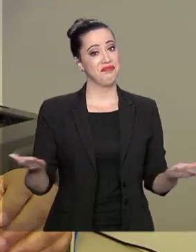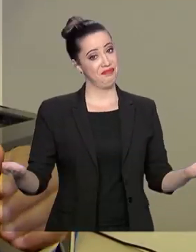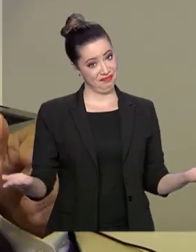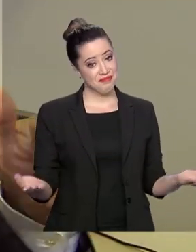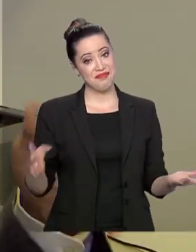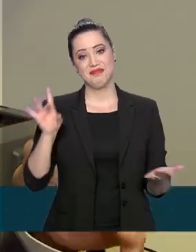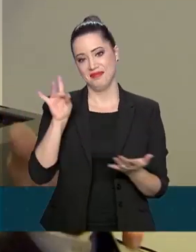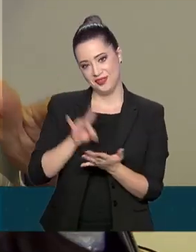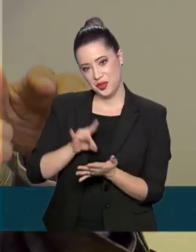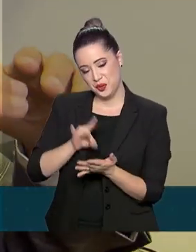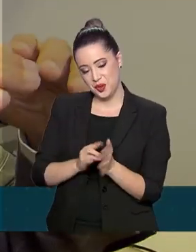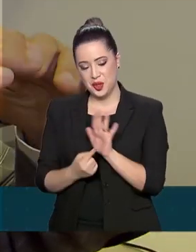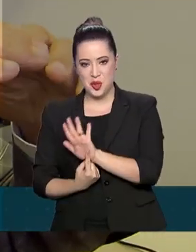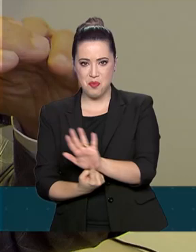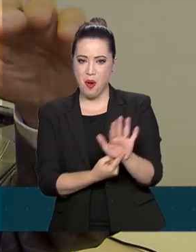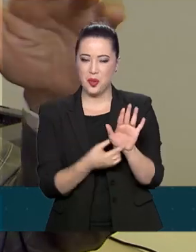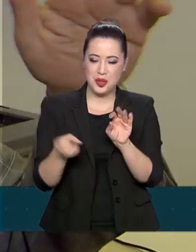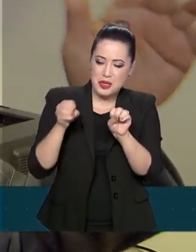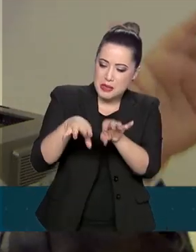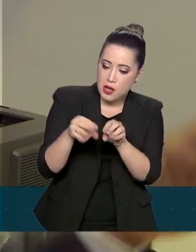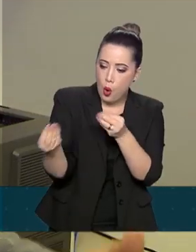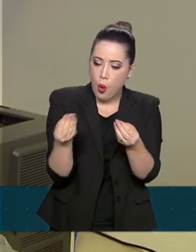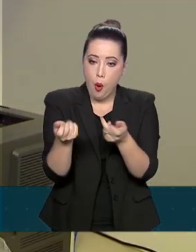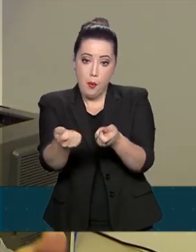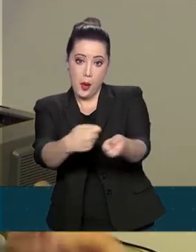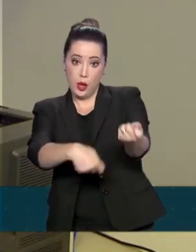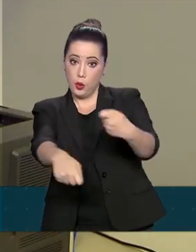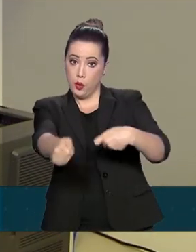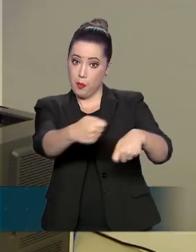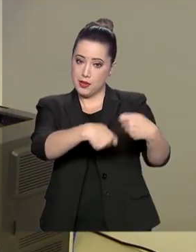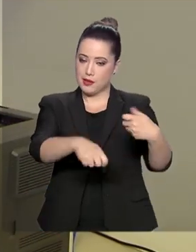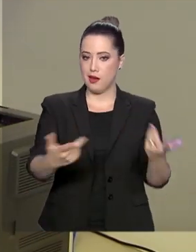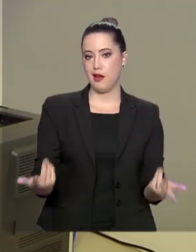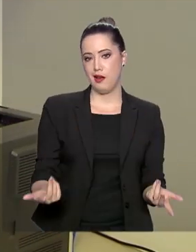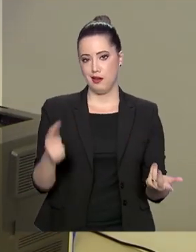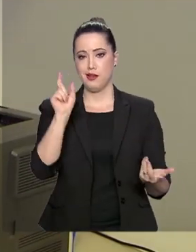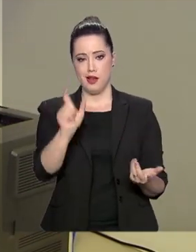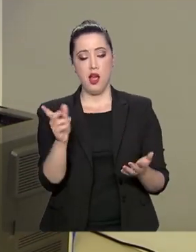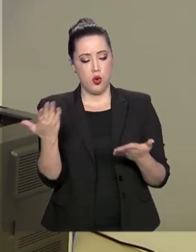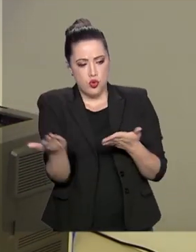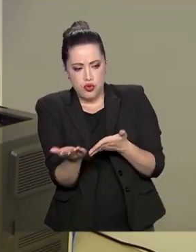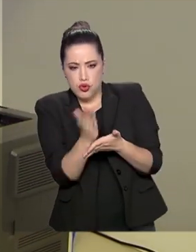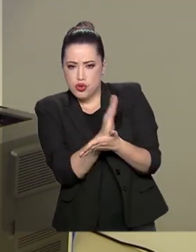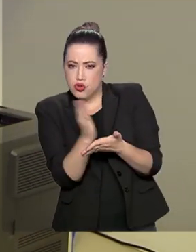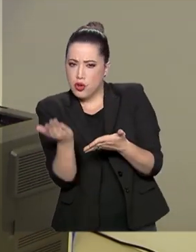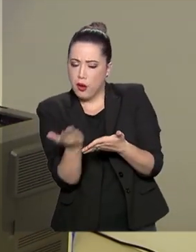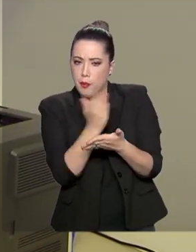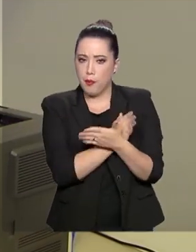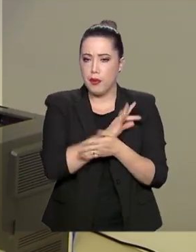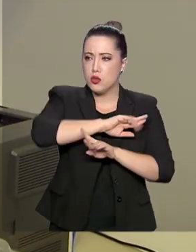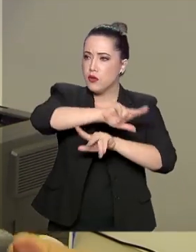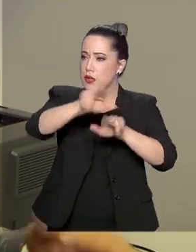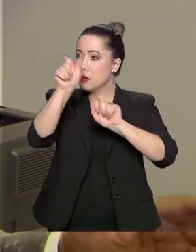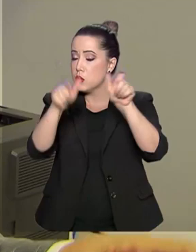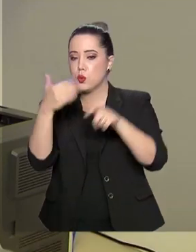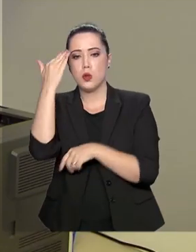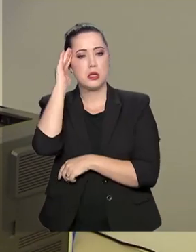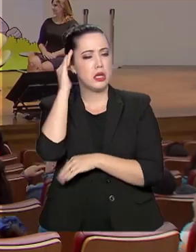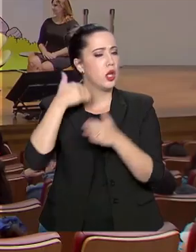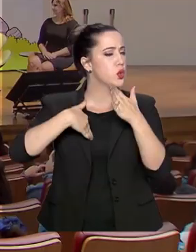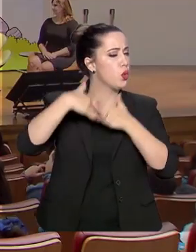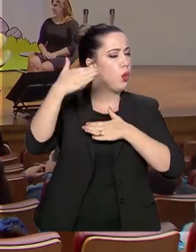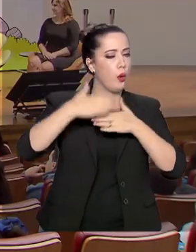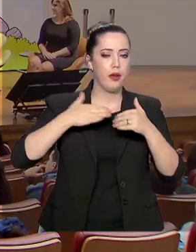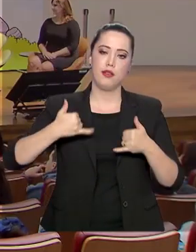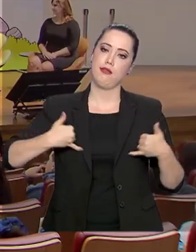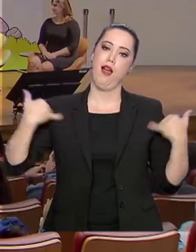lição de economia, no sentido amplo da palavra, língua de gibi. Todo mundo entende em qualquer idade.